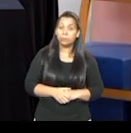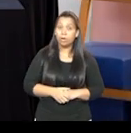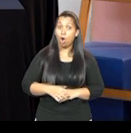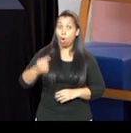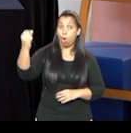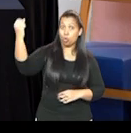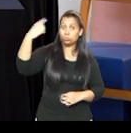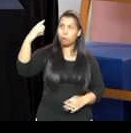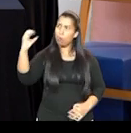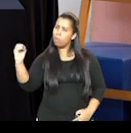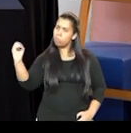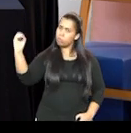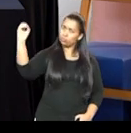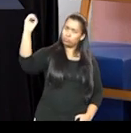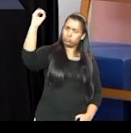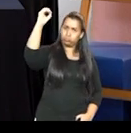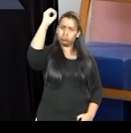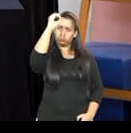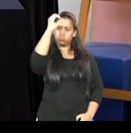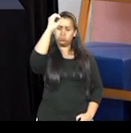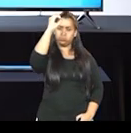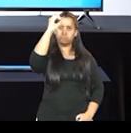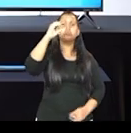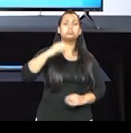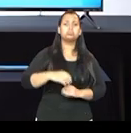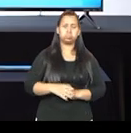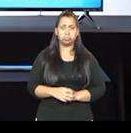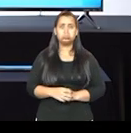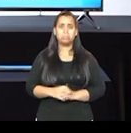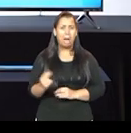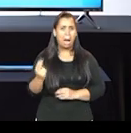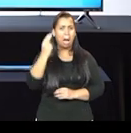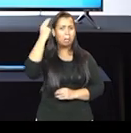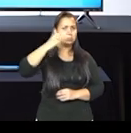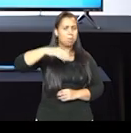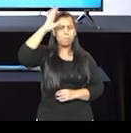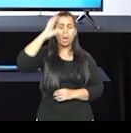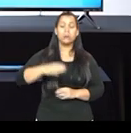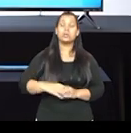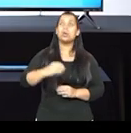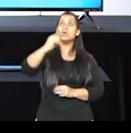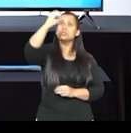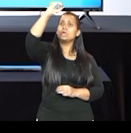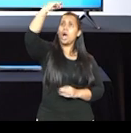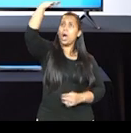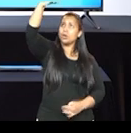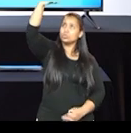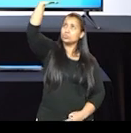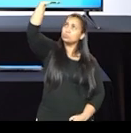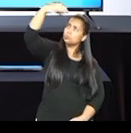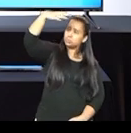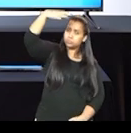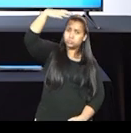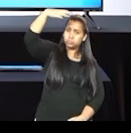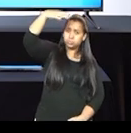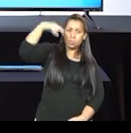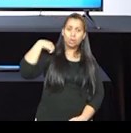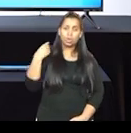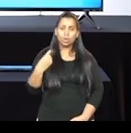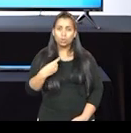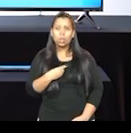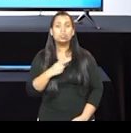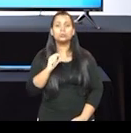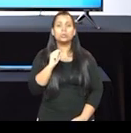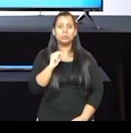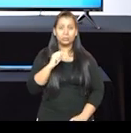mais alto, também chamado de zênite. E como a luz vem de cima, nossa sombra fica pequenininha, às